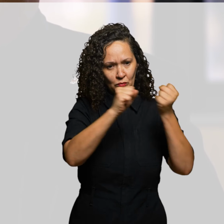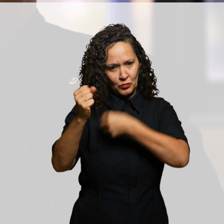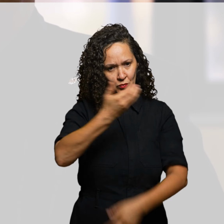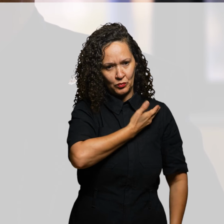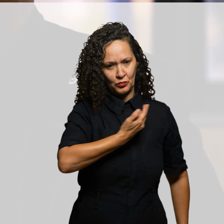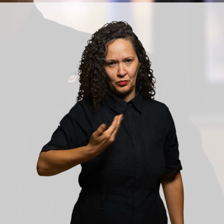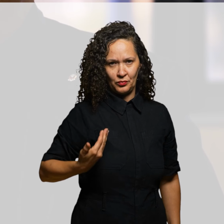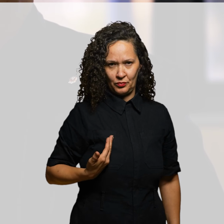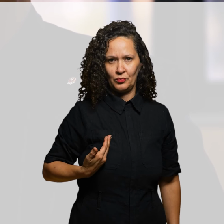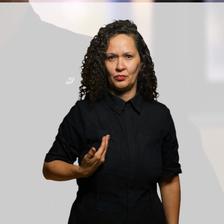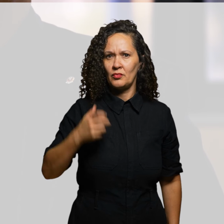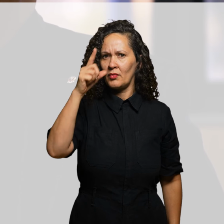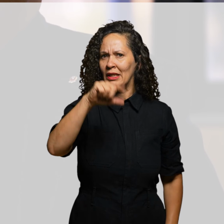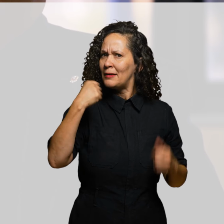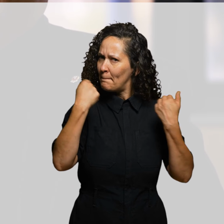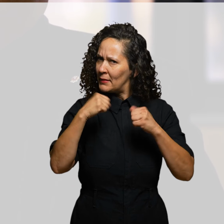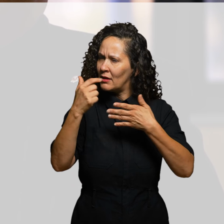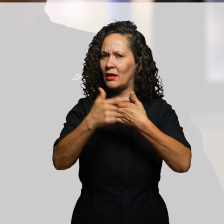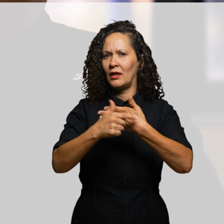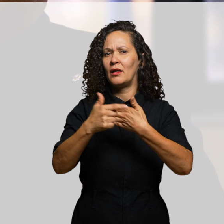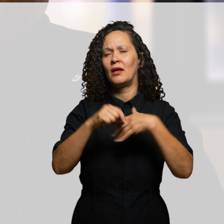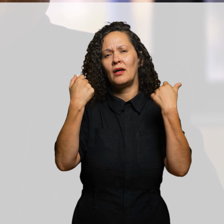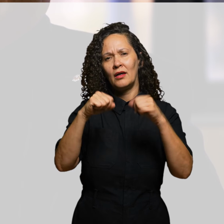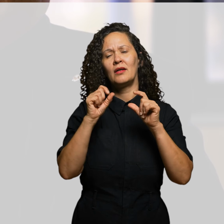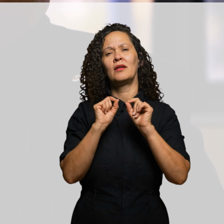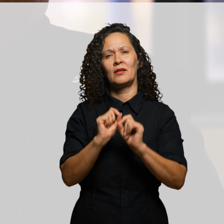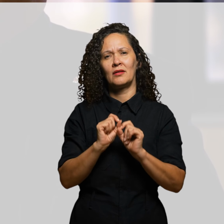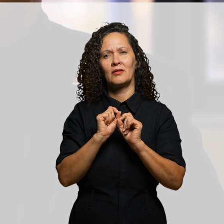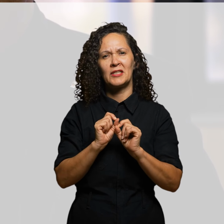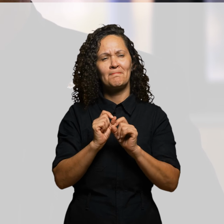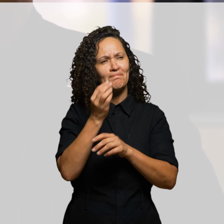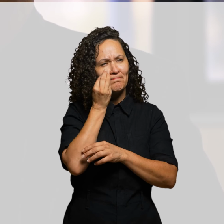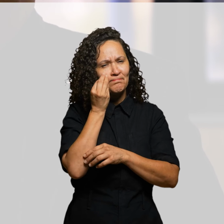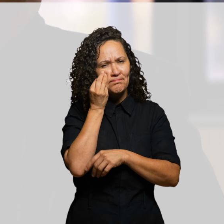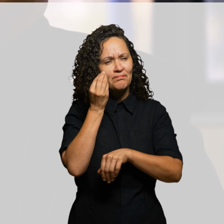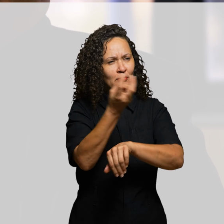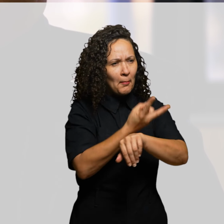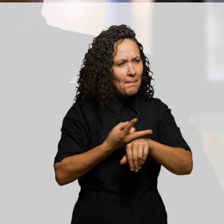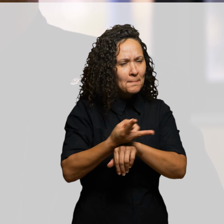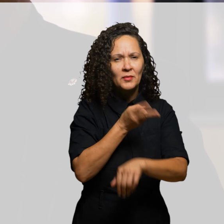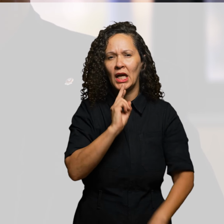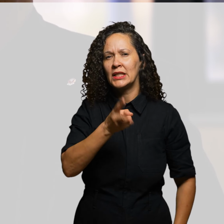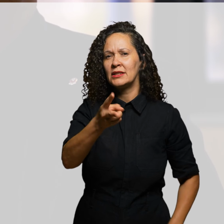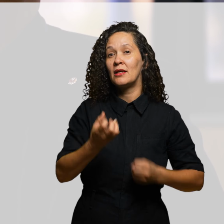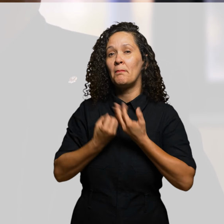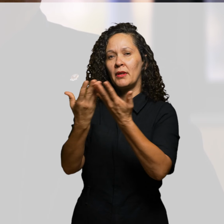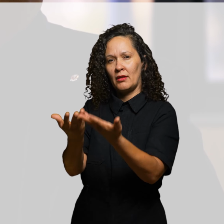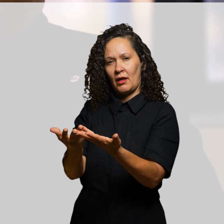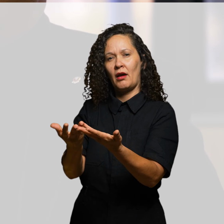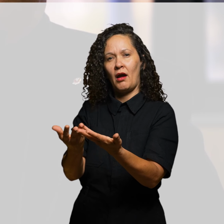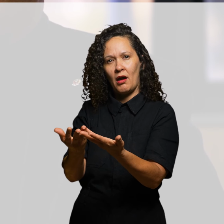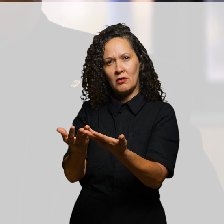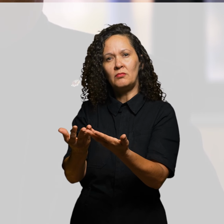ele tem que fazer esse papel de buscar sempre oferecer condições